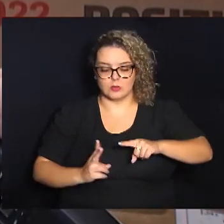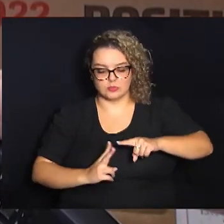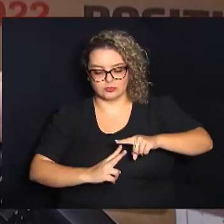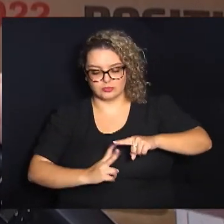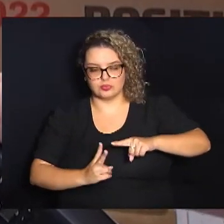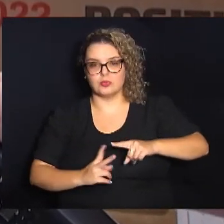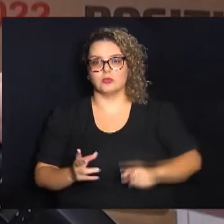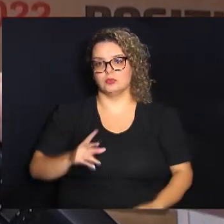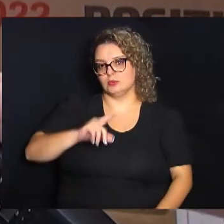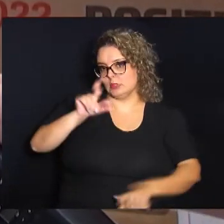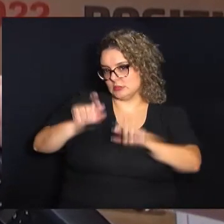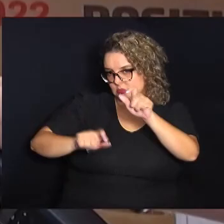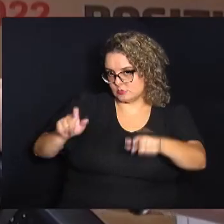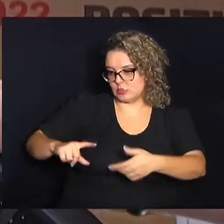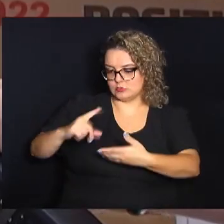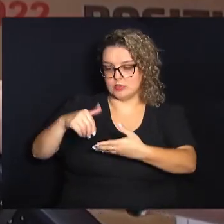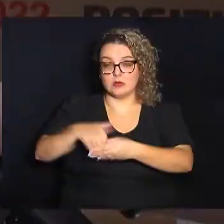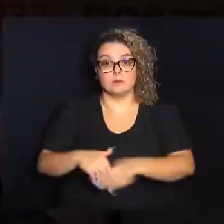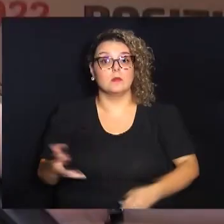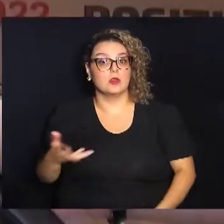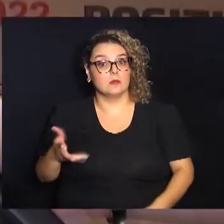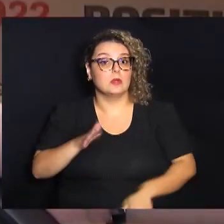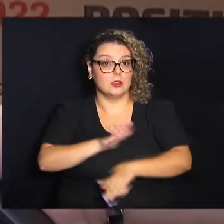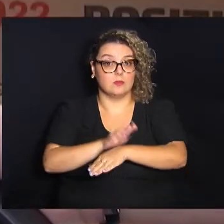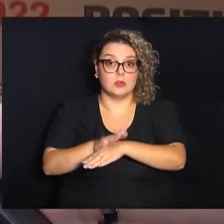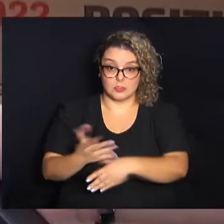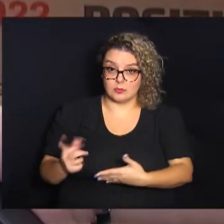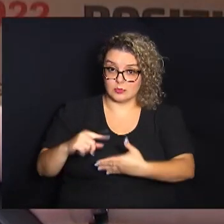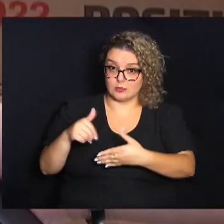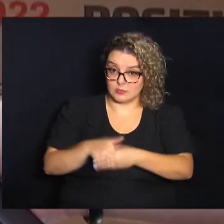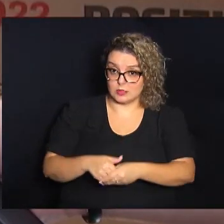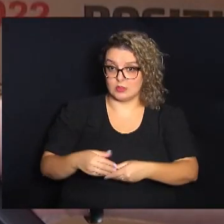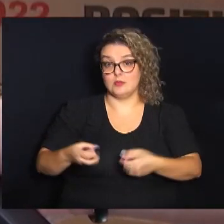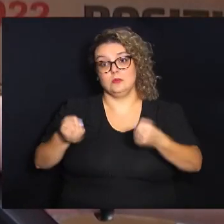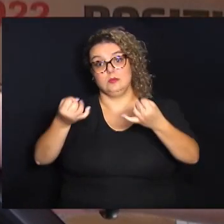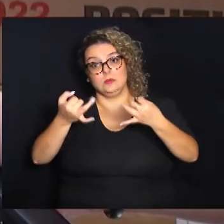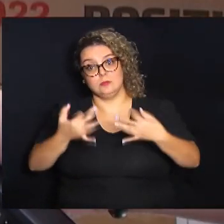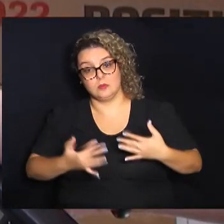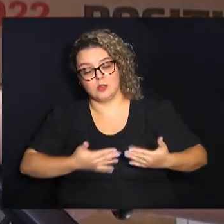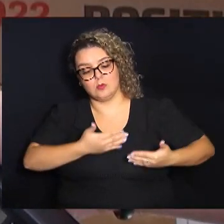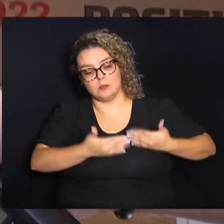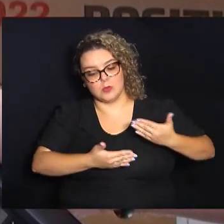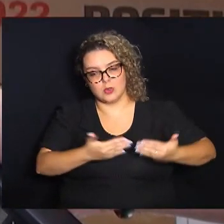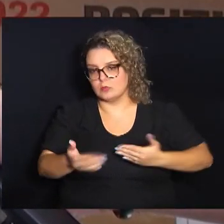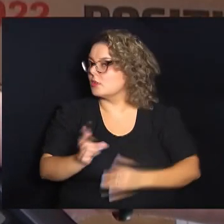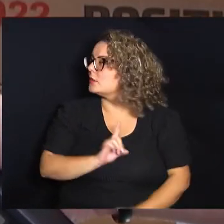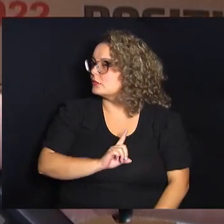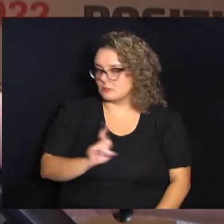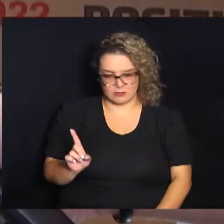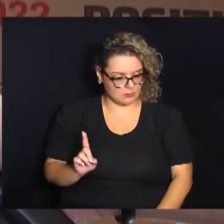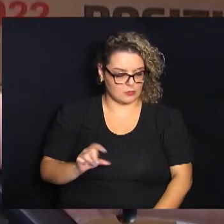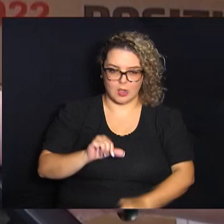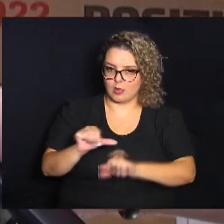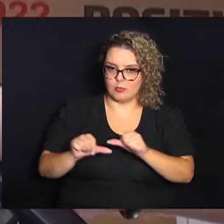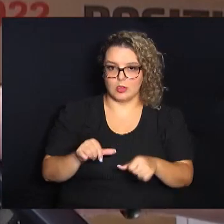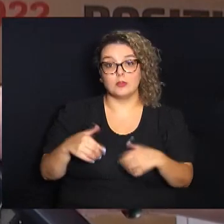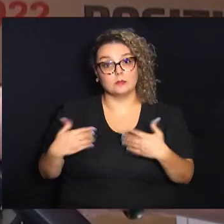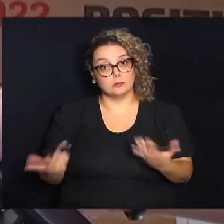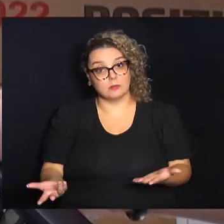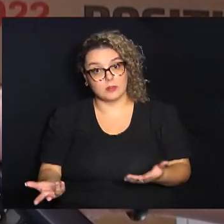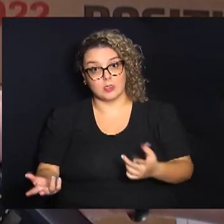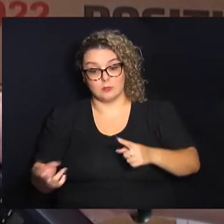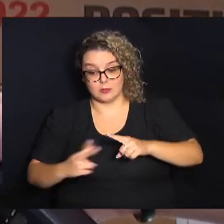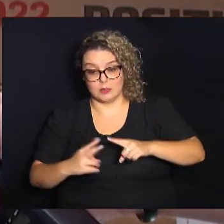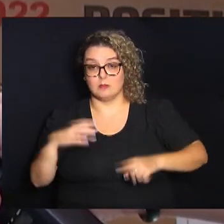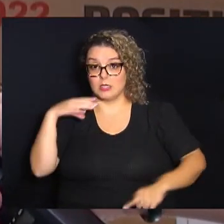eleitor, vai contribuir para a celeridade das eleições. Eu esclareço que o procedimento das eleições não muda, mas com a identificação mais rápida,